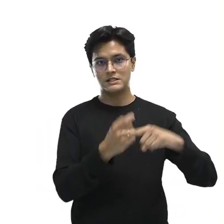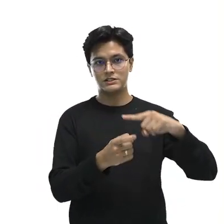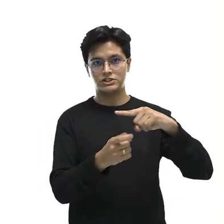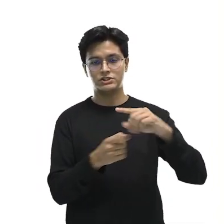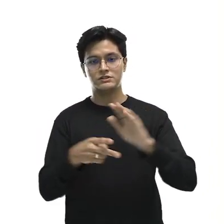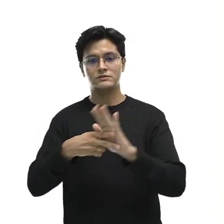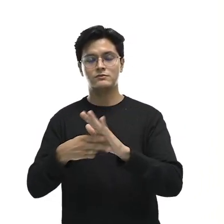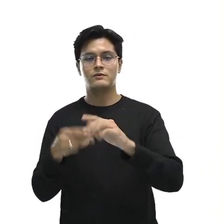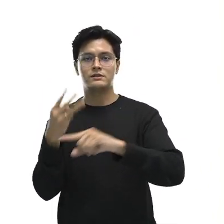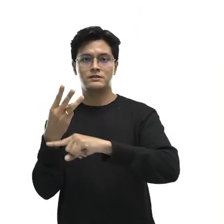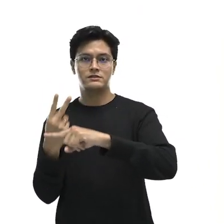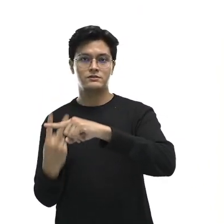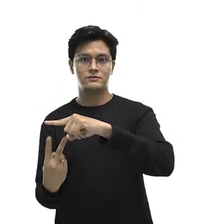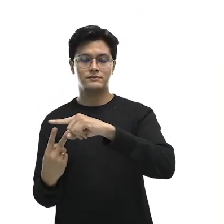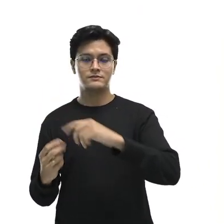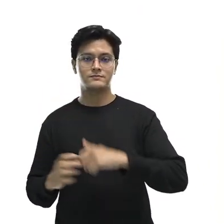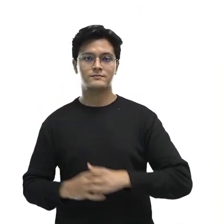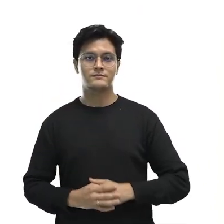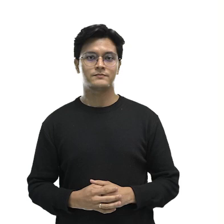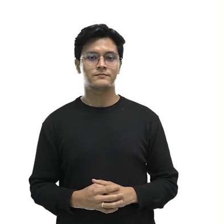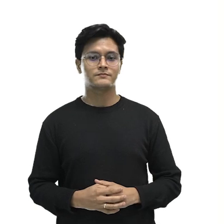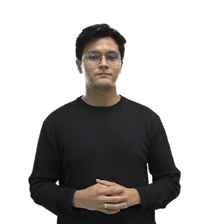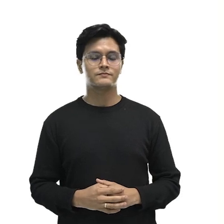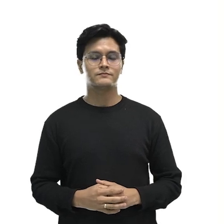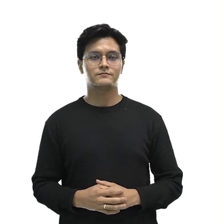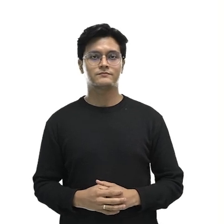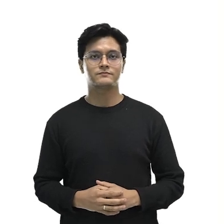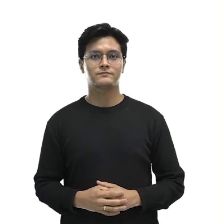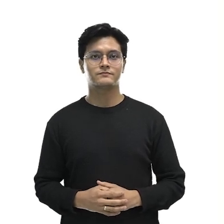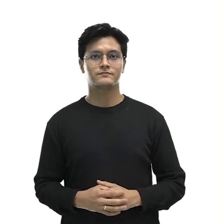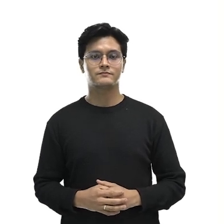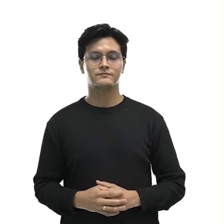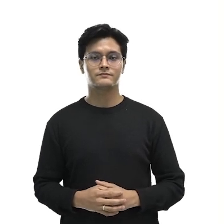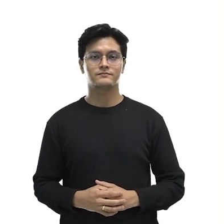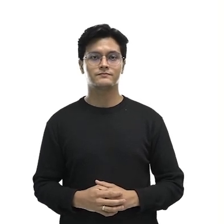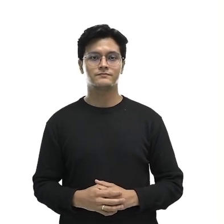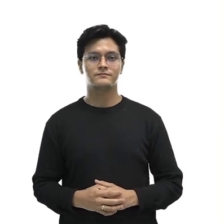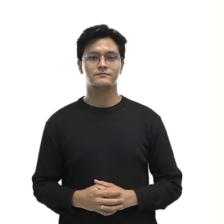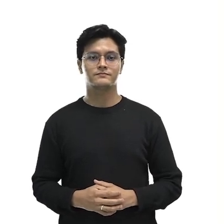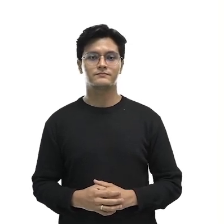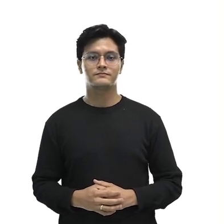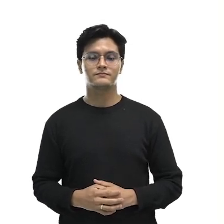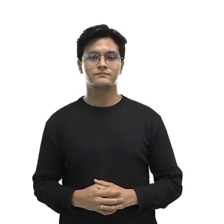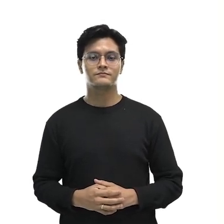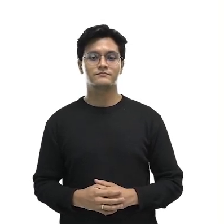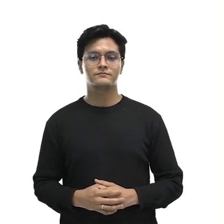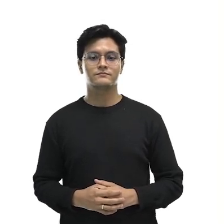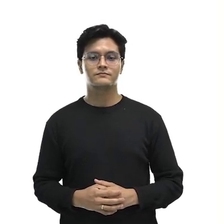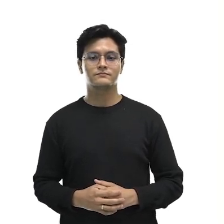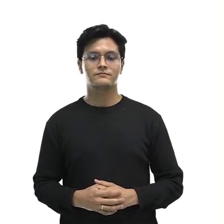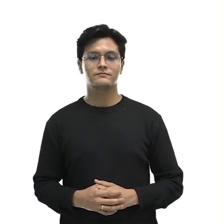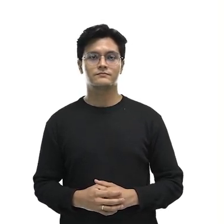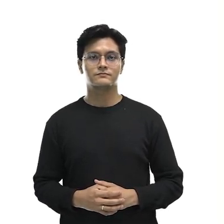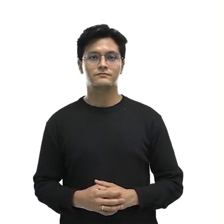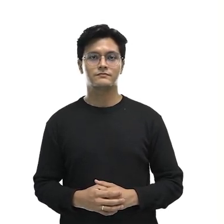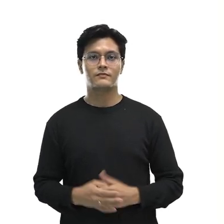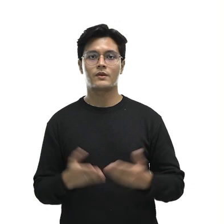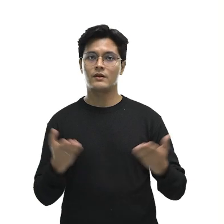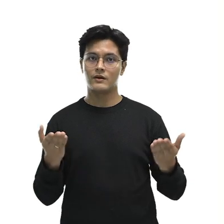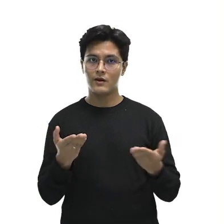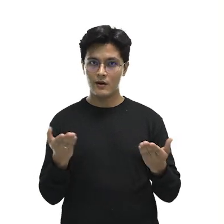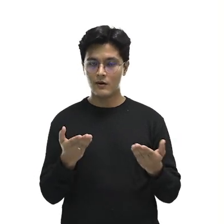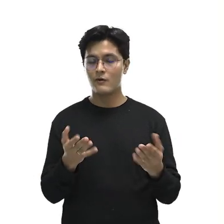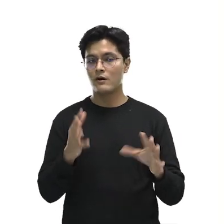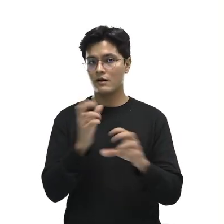sobre 10. Agora vamos multiplicar o produto dos meios pelos extremos,